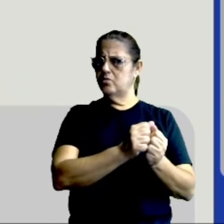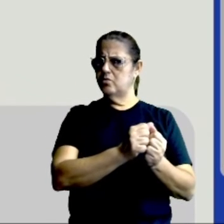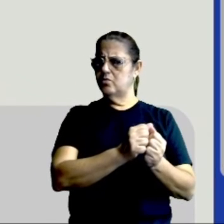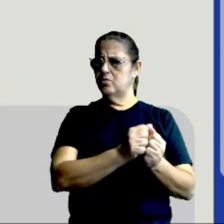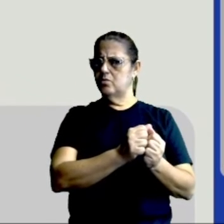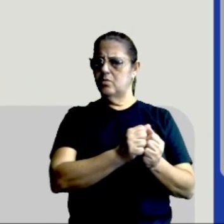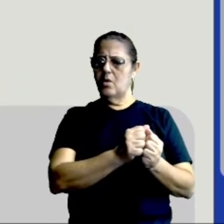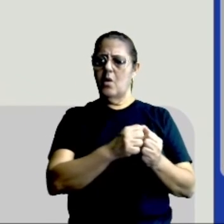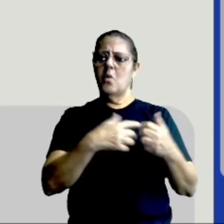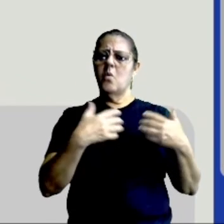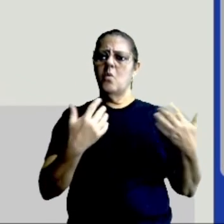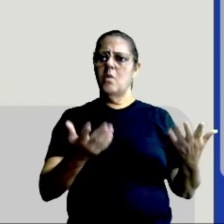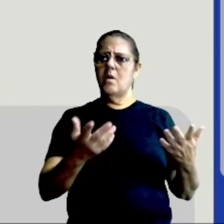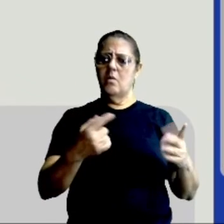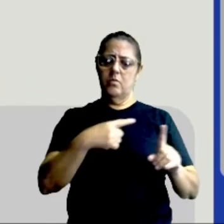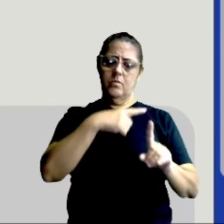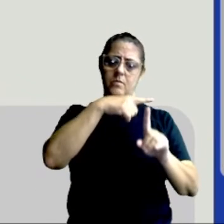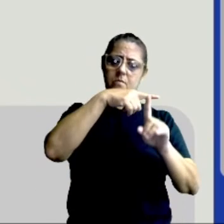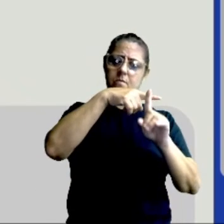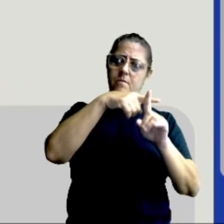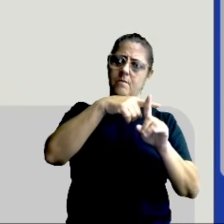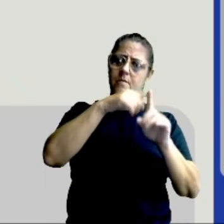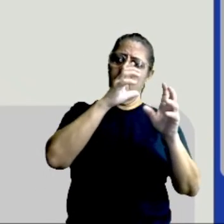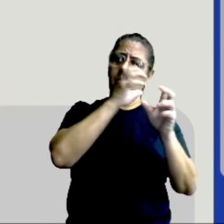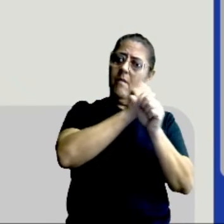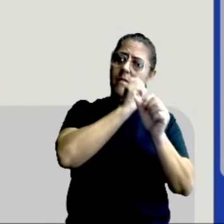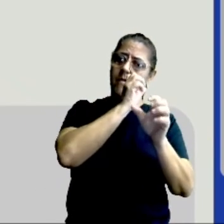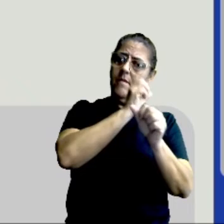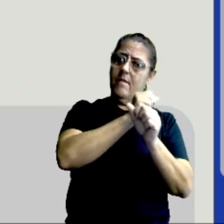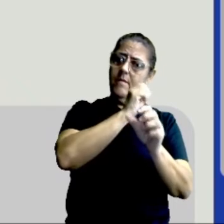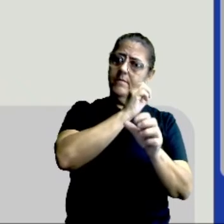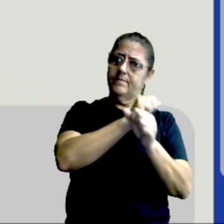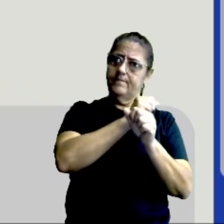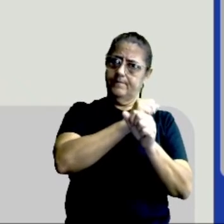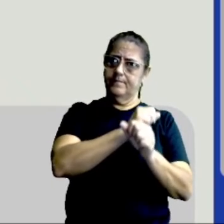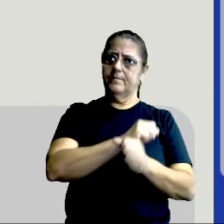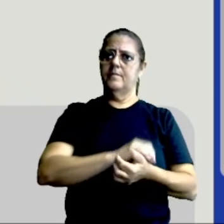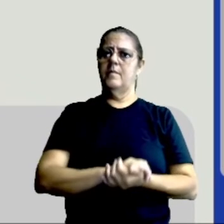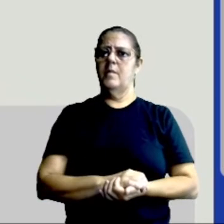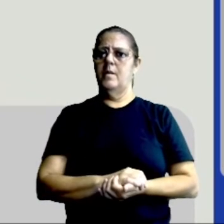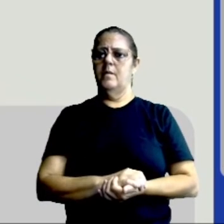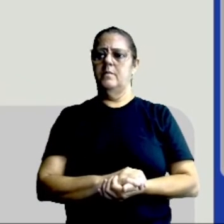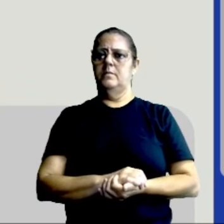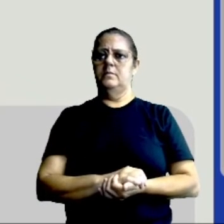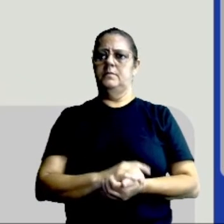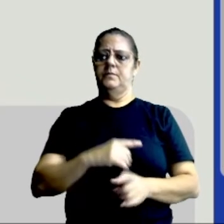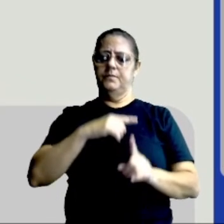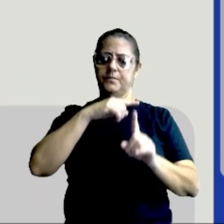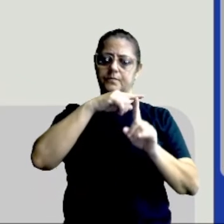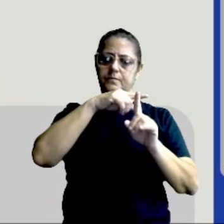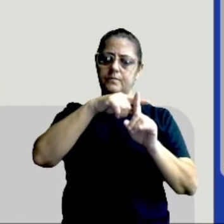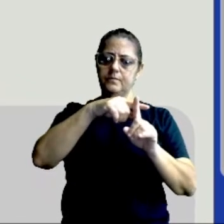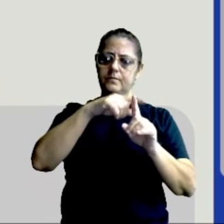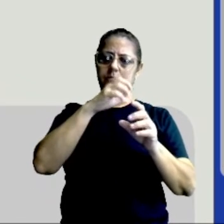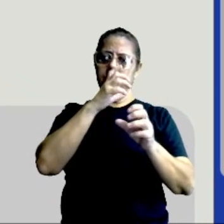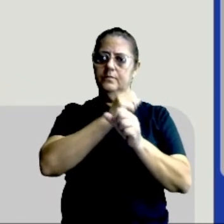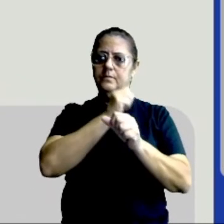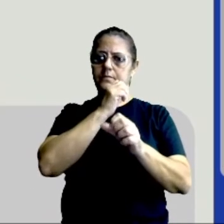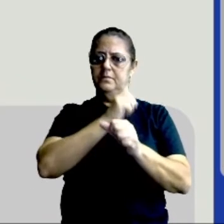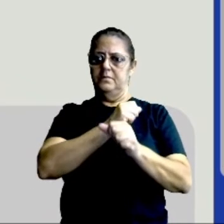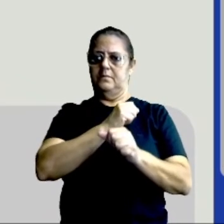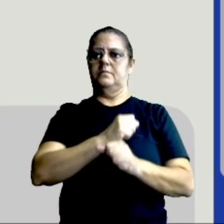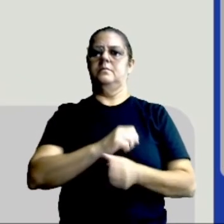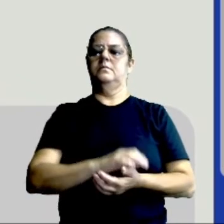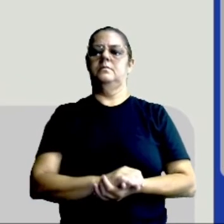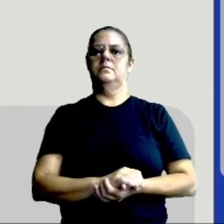operação que junta as coisas? Lembra que é soma, né? Quando a gente adiciona, a gente soma, é a